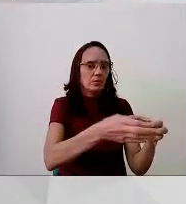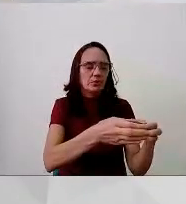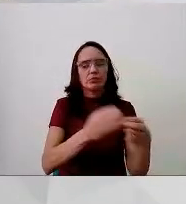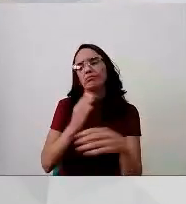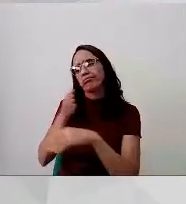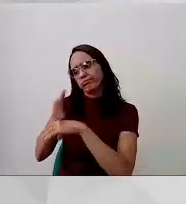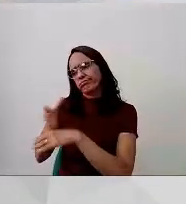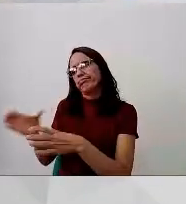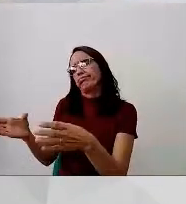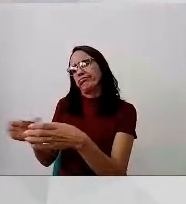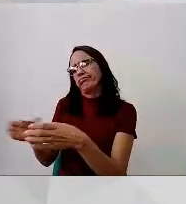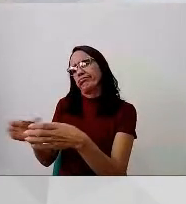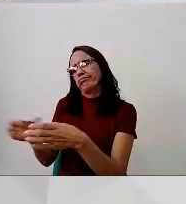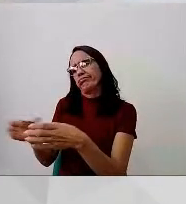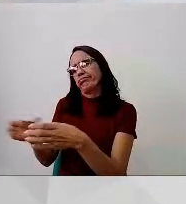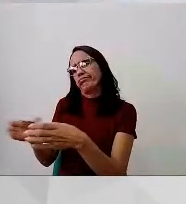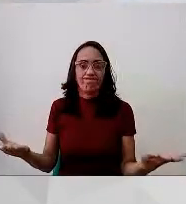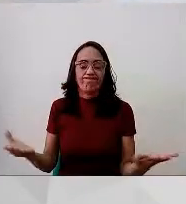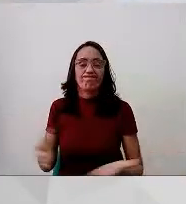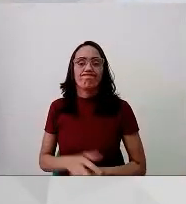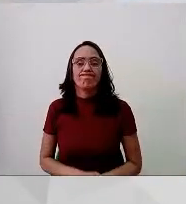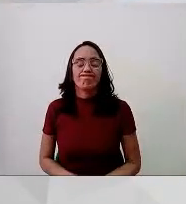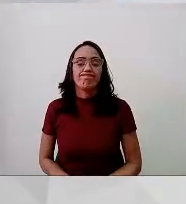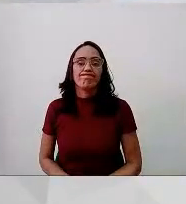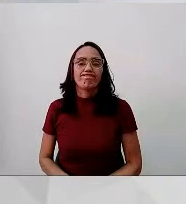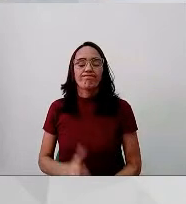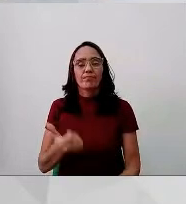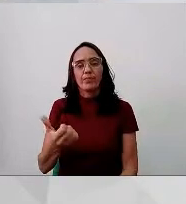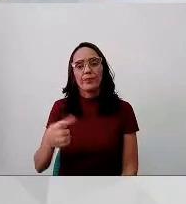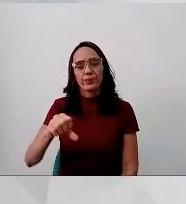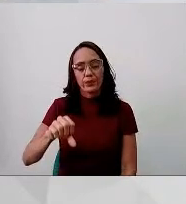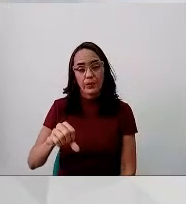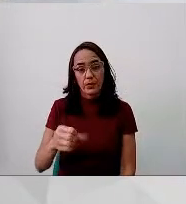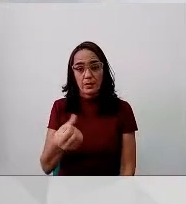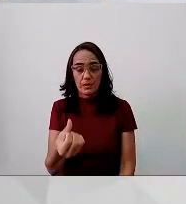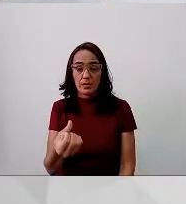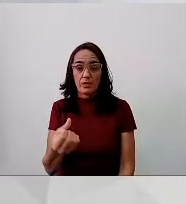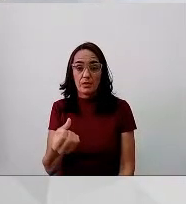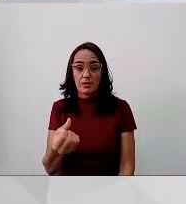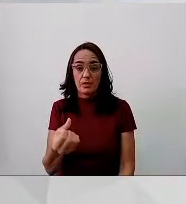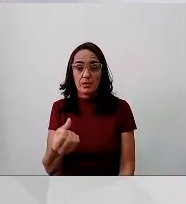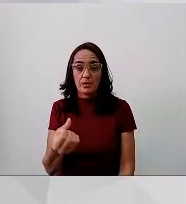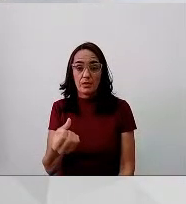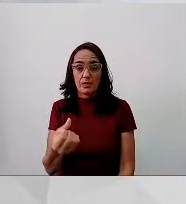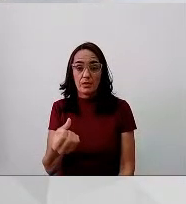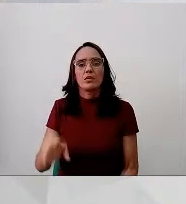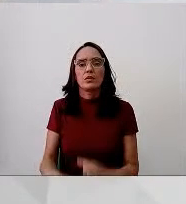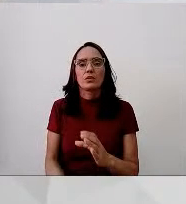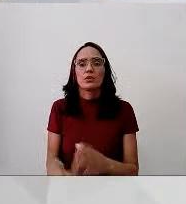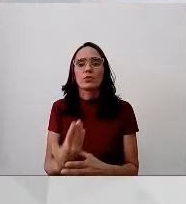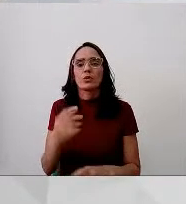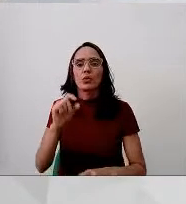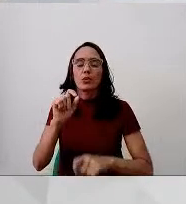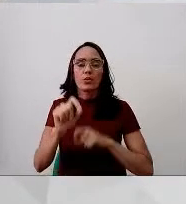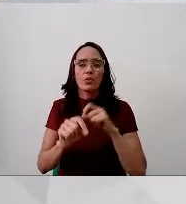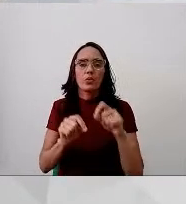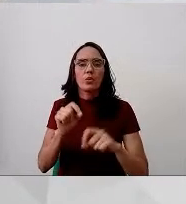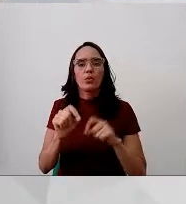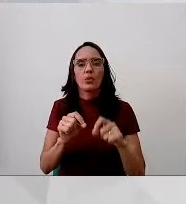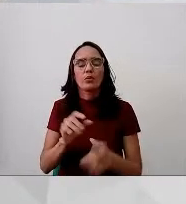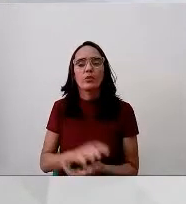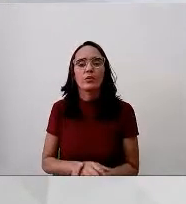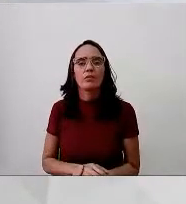Em 69 surgiu o Minsky e o Papert escreveram um